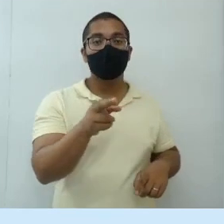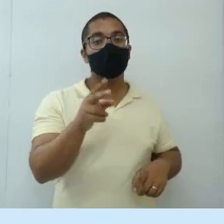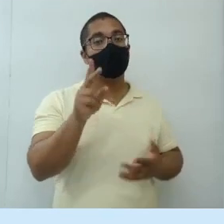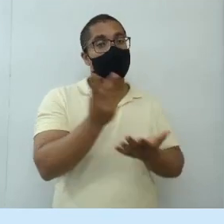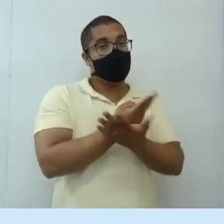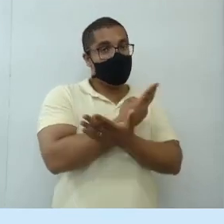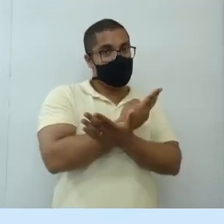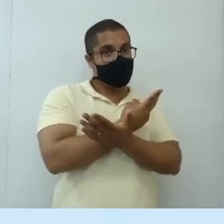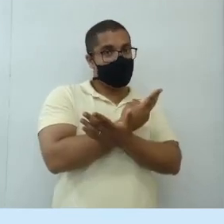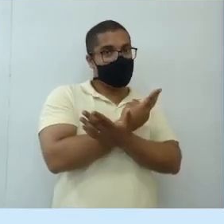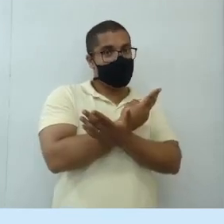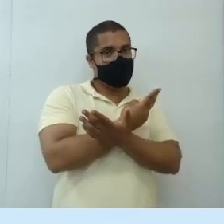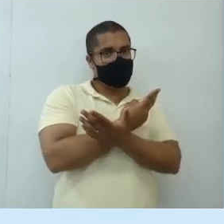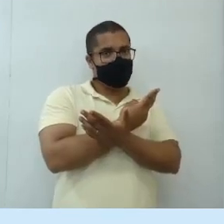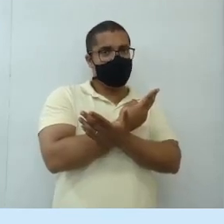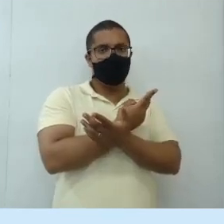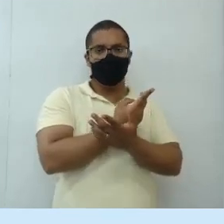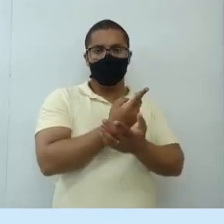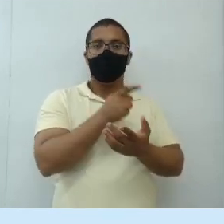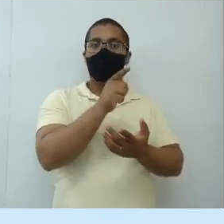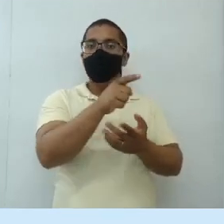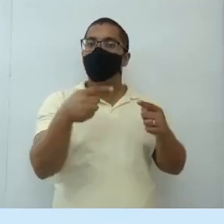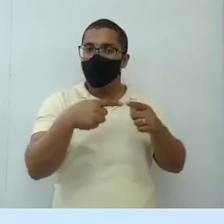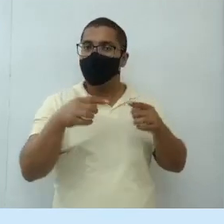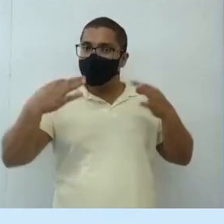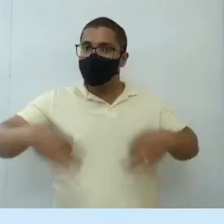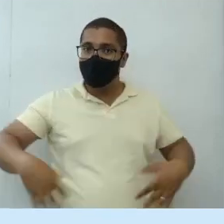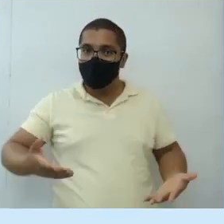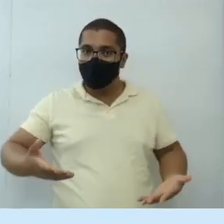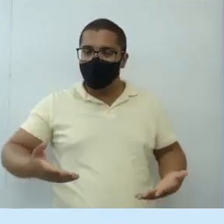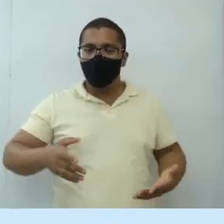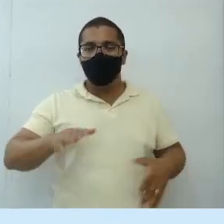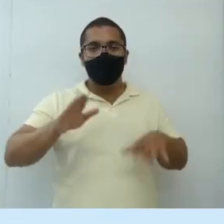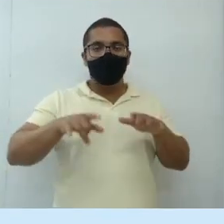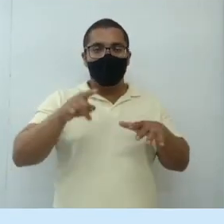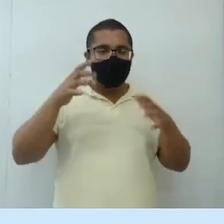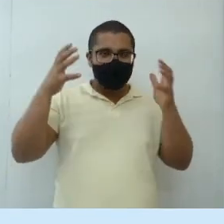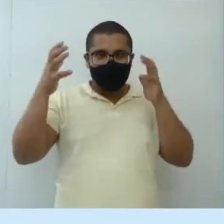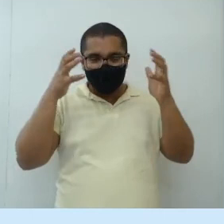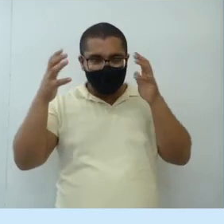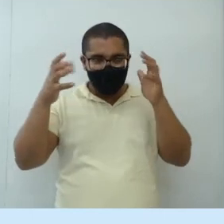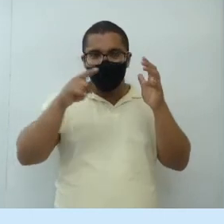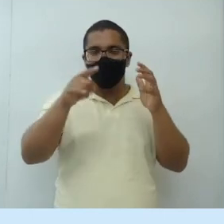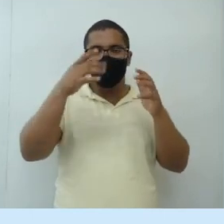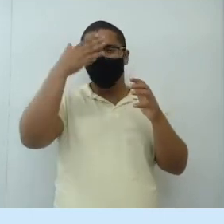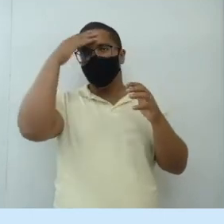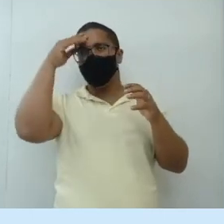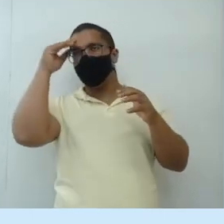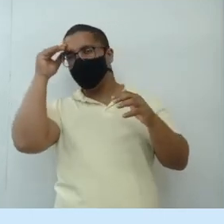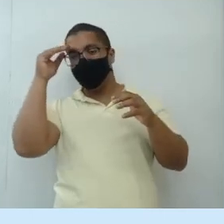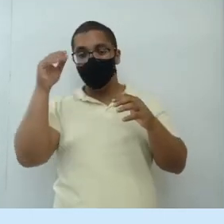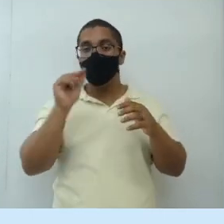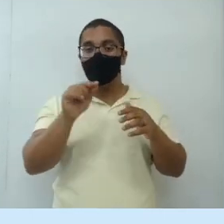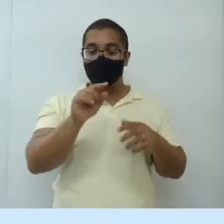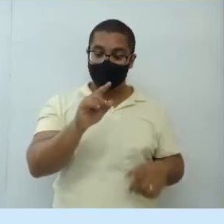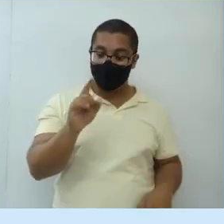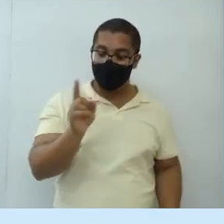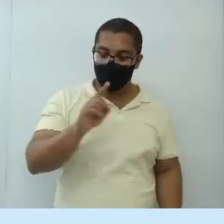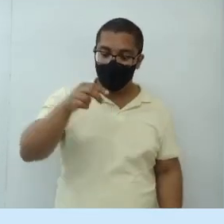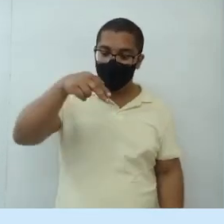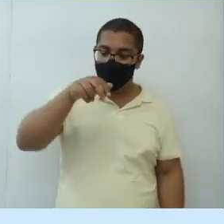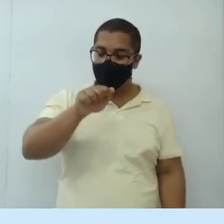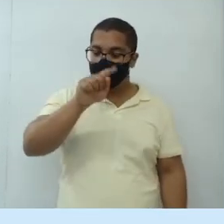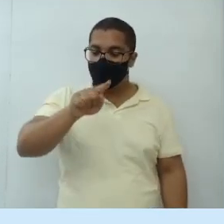se ligue e às vezes você aí na pressão da prova você acaba esquecendo esses detalhes e perdendo a